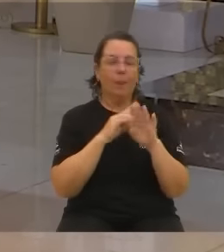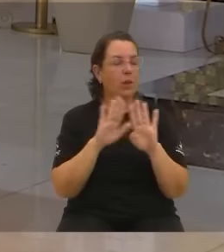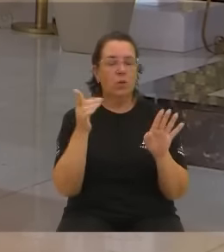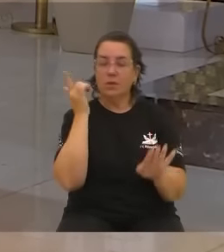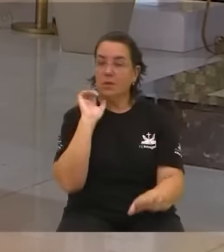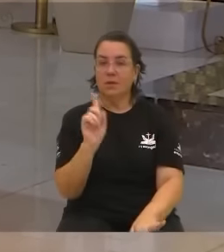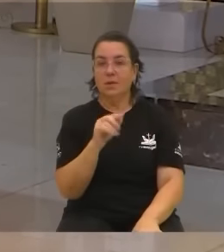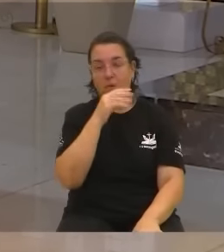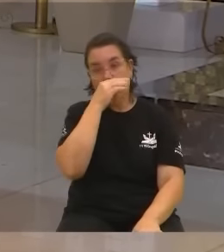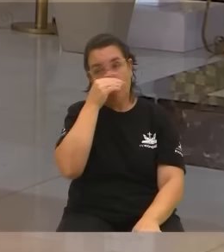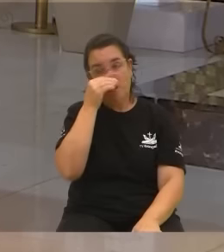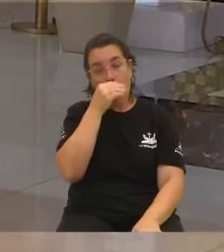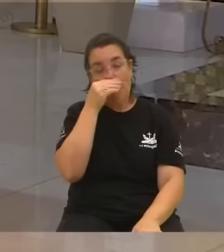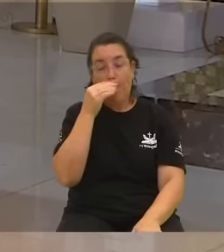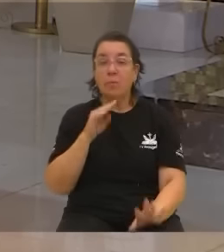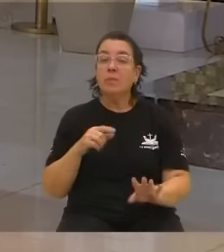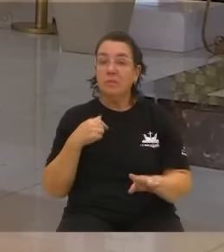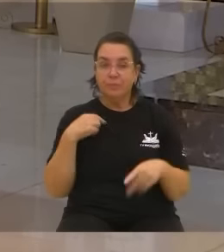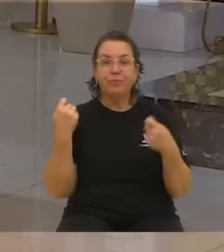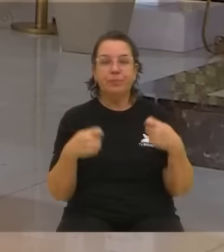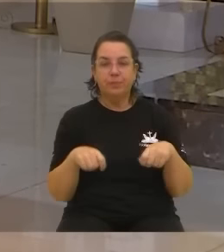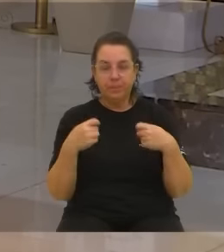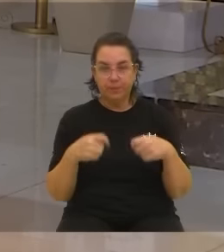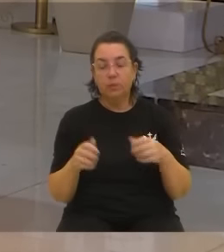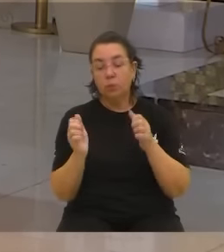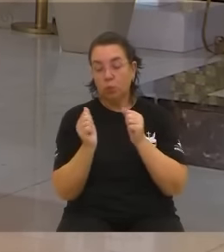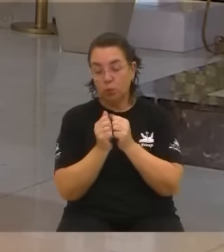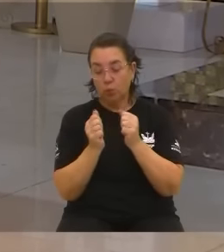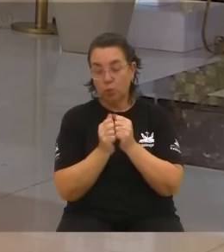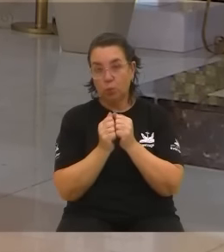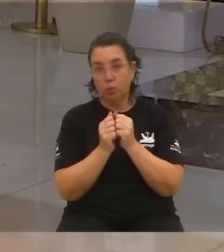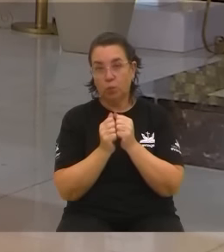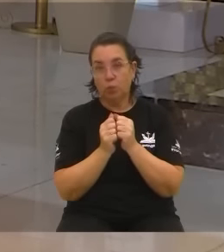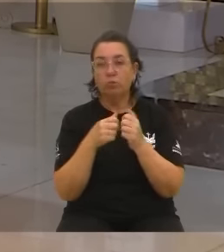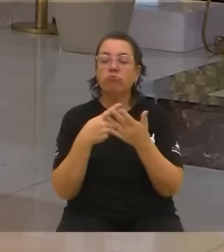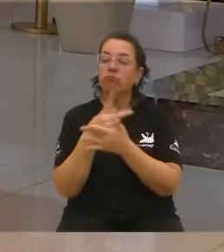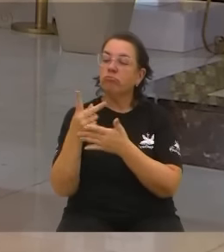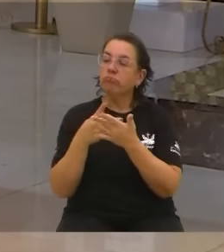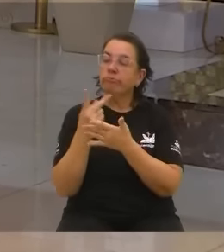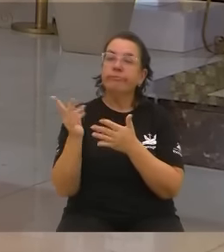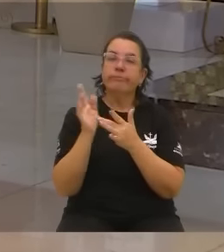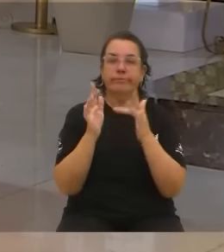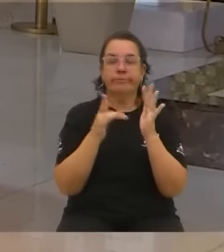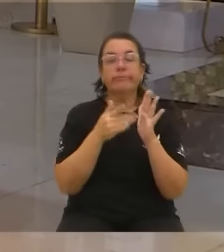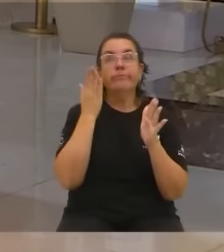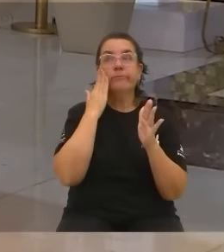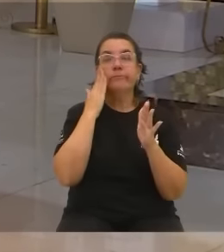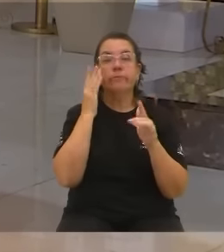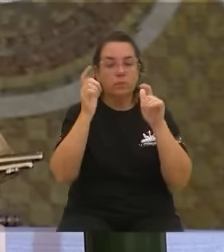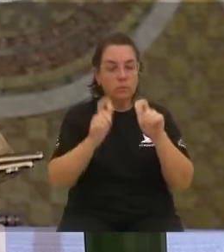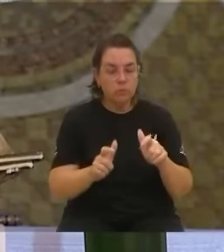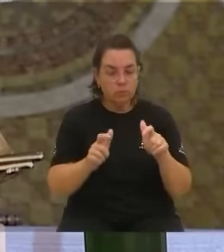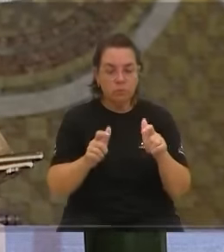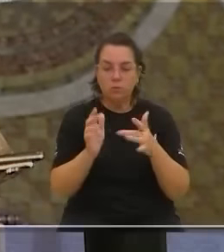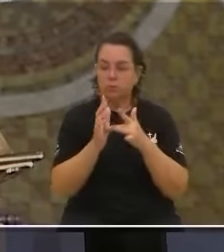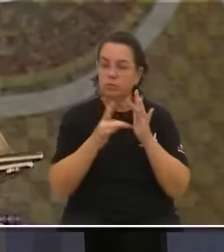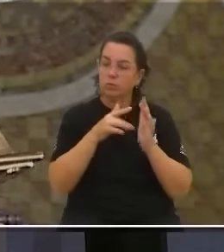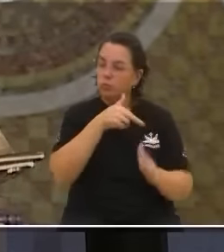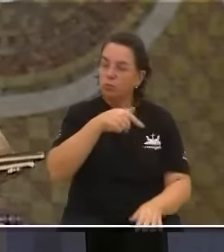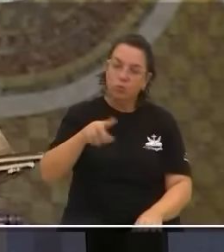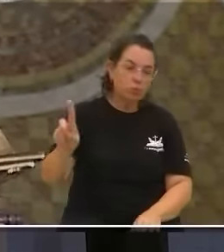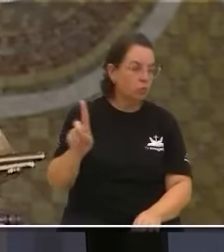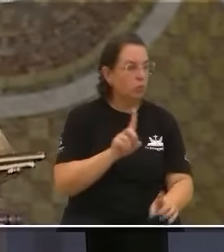estar perto. Então eu preciso estar perto, procurar Jesus, saber por onde ele anda, saber